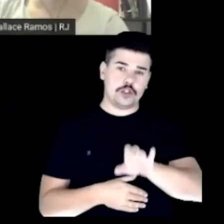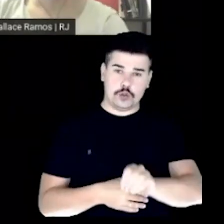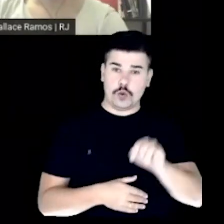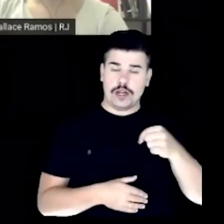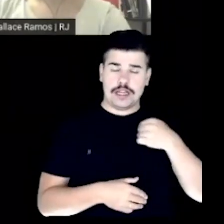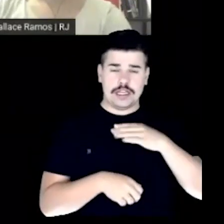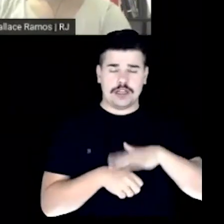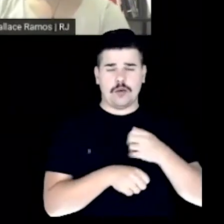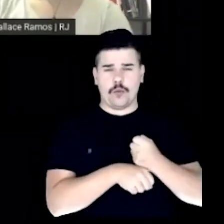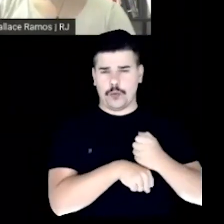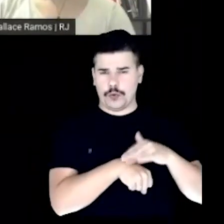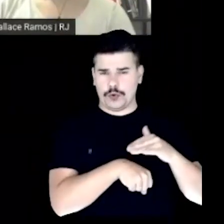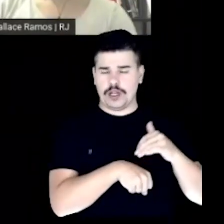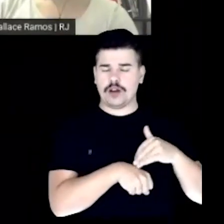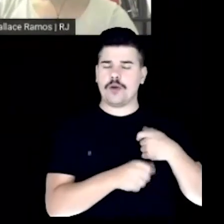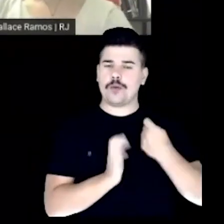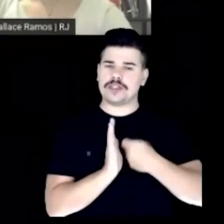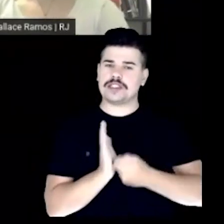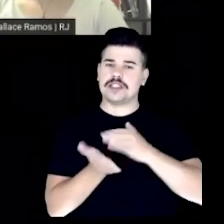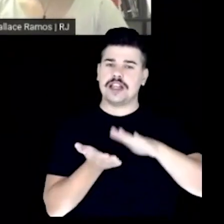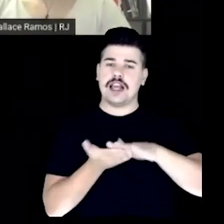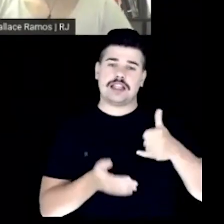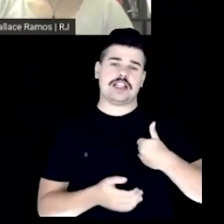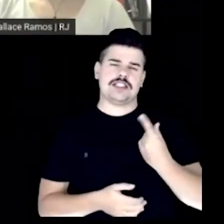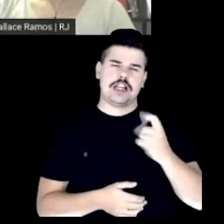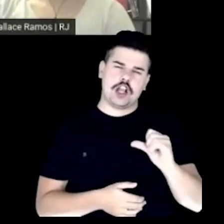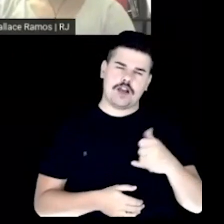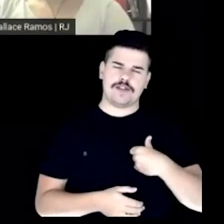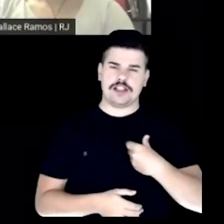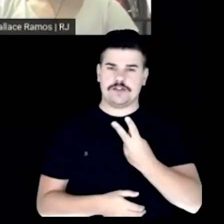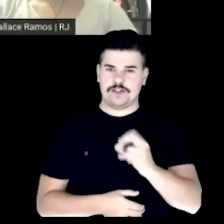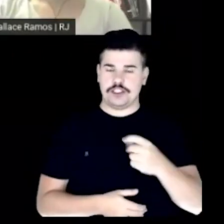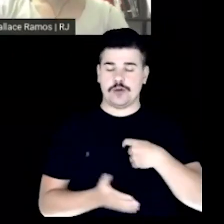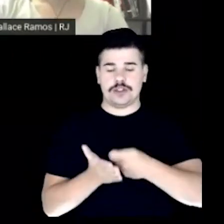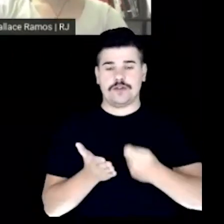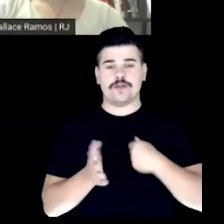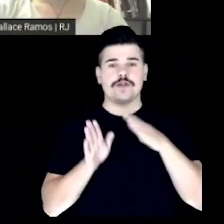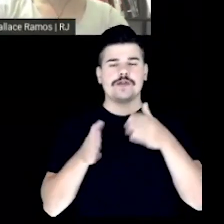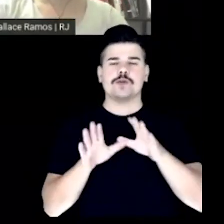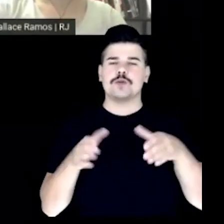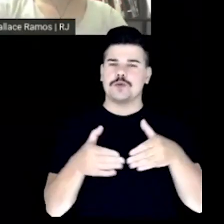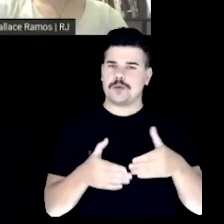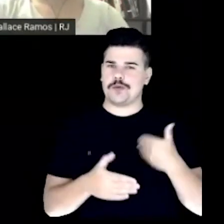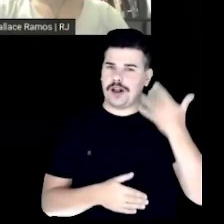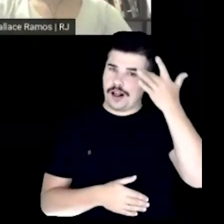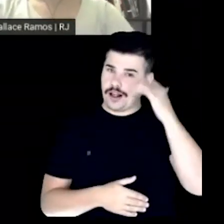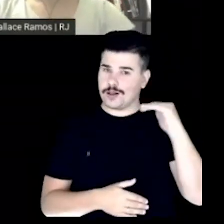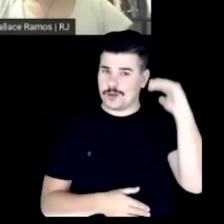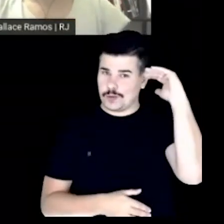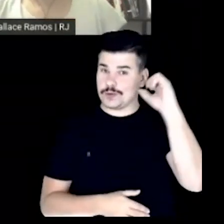Assim, eu passei uma carreira inteira, que eu comecei a publicar com 19 para 20 anos, eu passei uma carreira inteira dizendo, eu escrevo para o público adulto